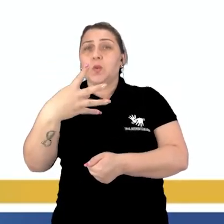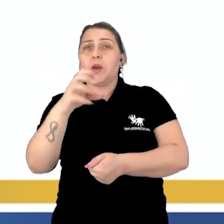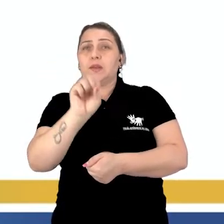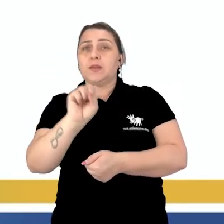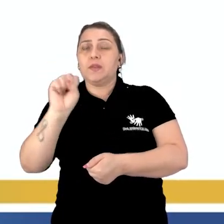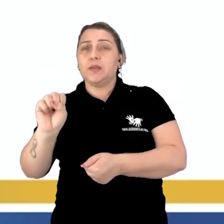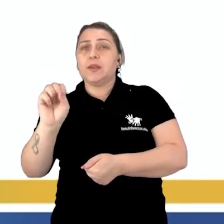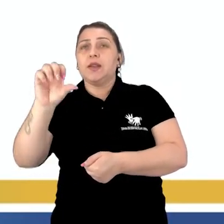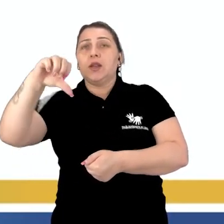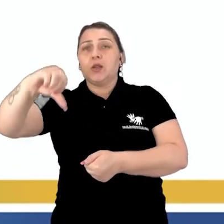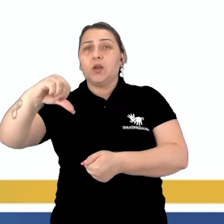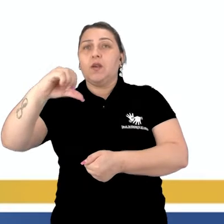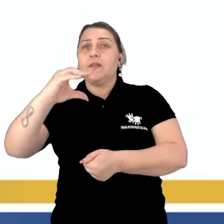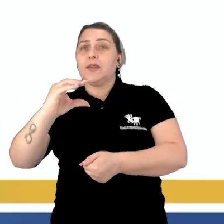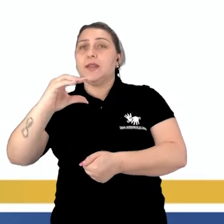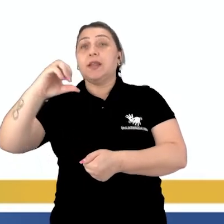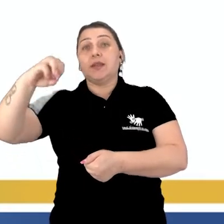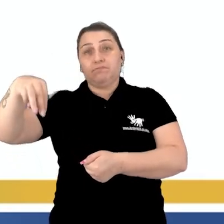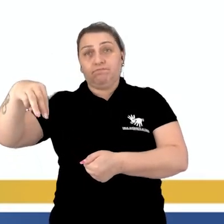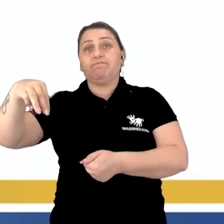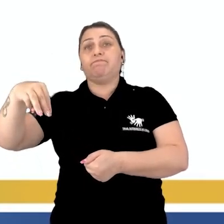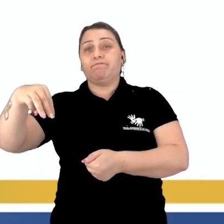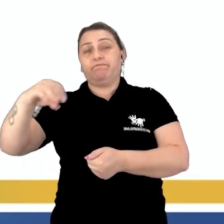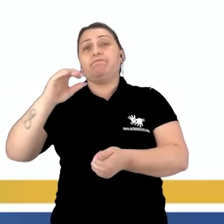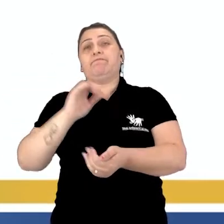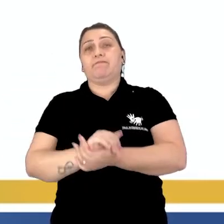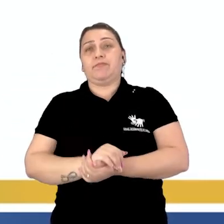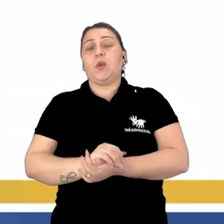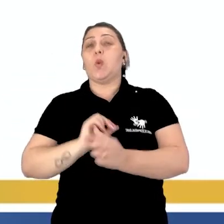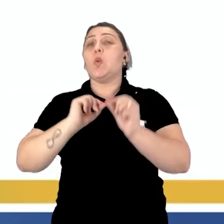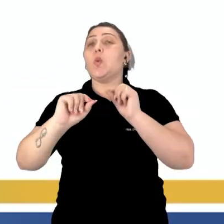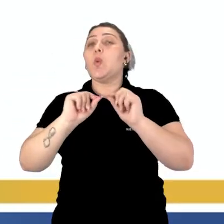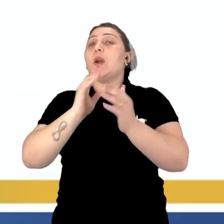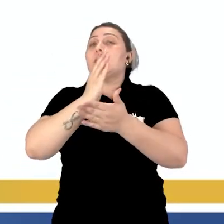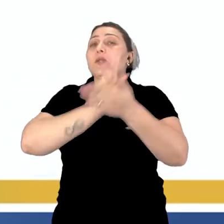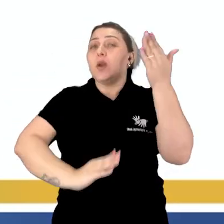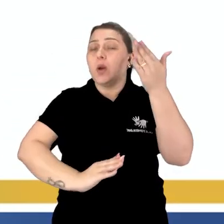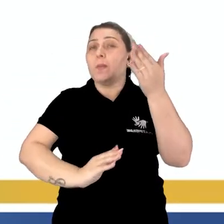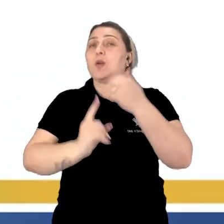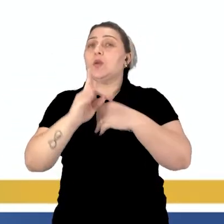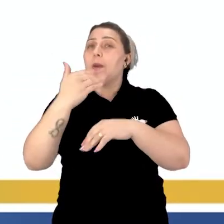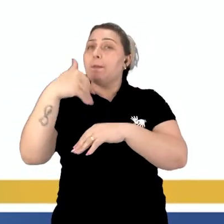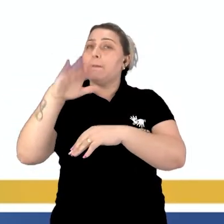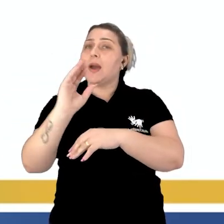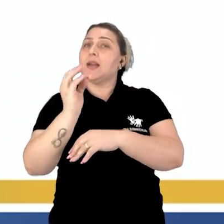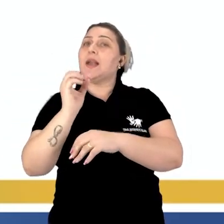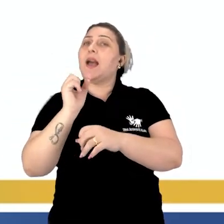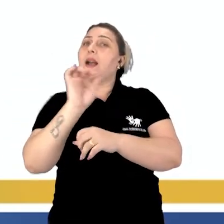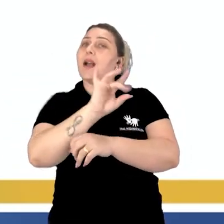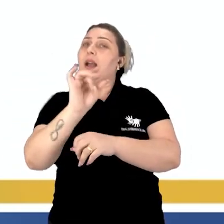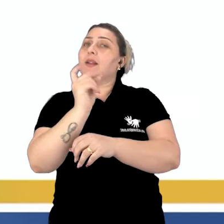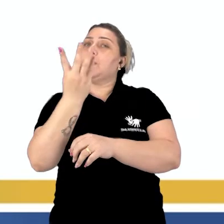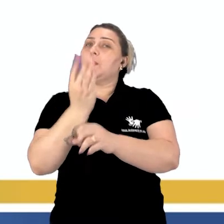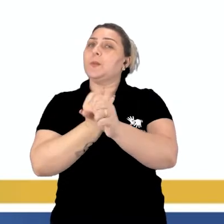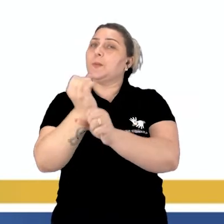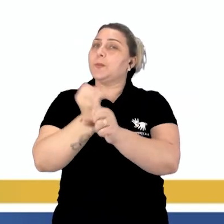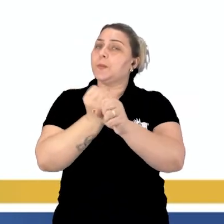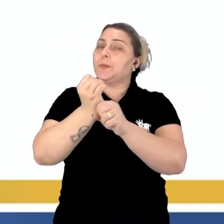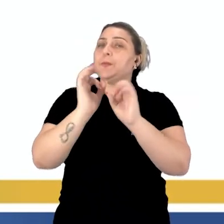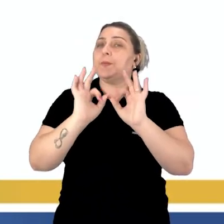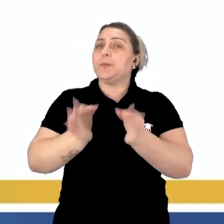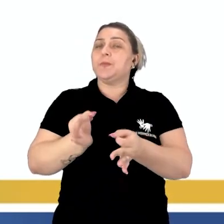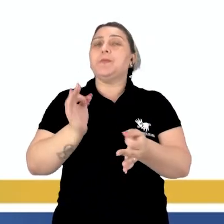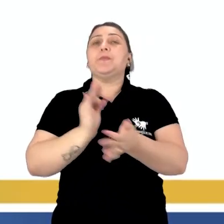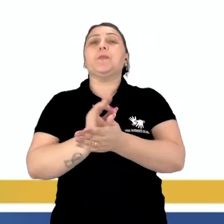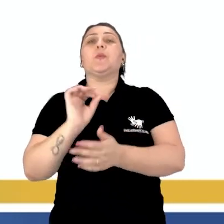4 segundos e 9 centésimos. E aí, justamente isso que sobra vai ser o que vai dar um dia a mais a cada 4 anos. Tá? E aí